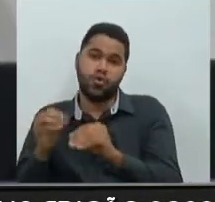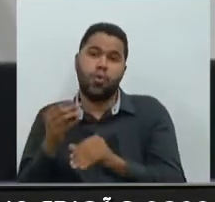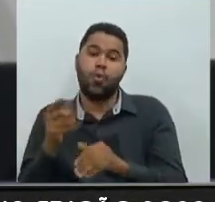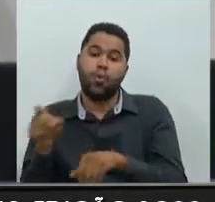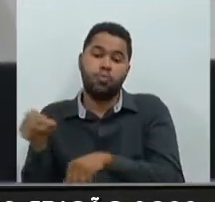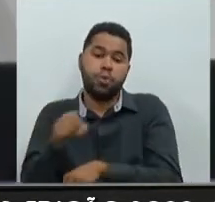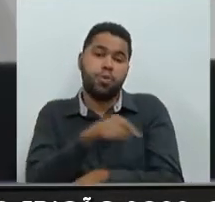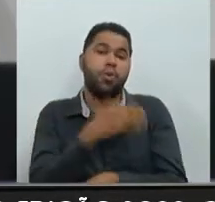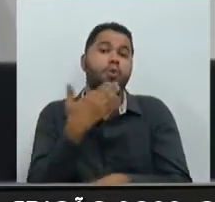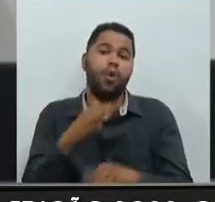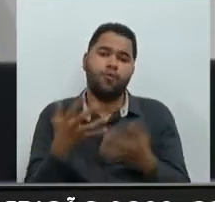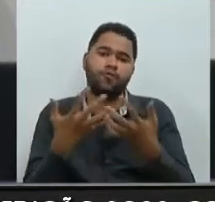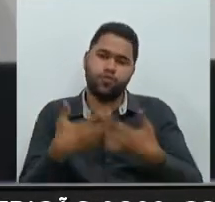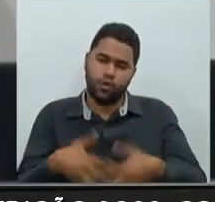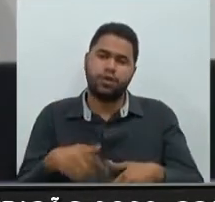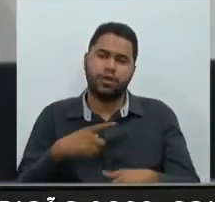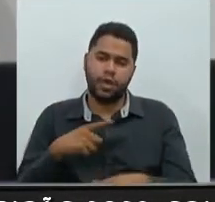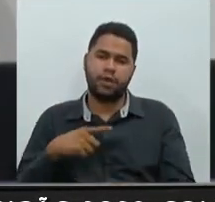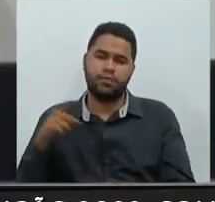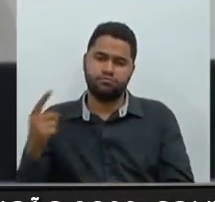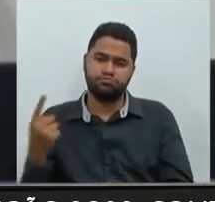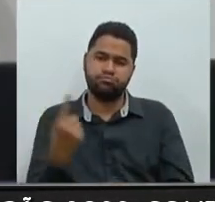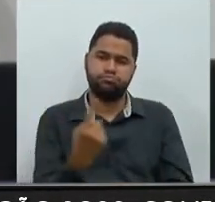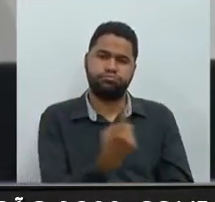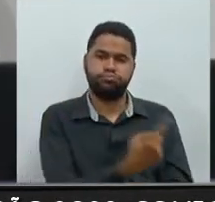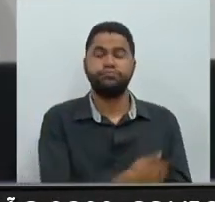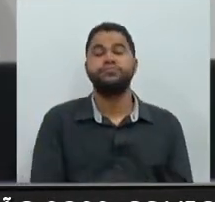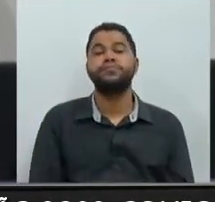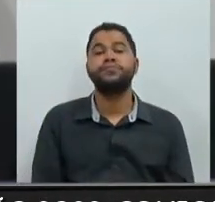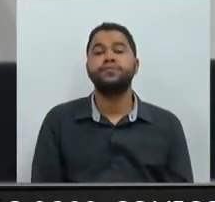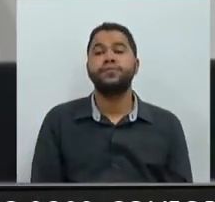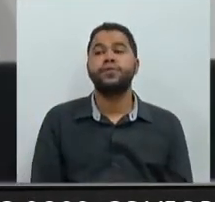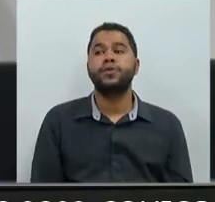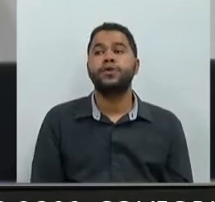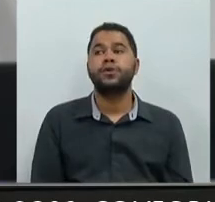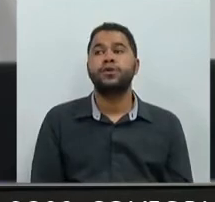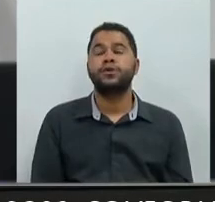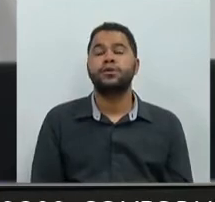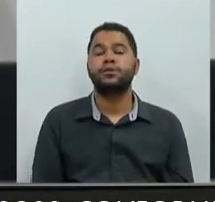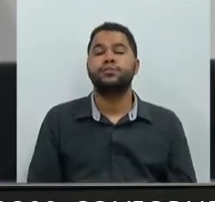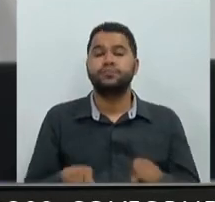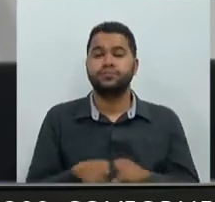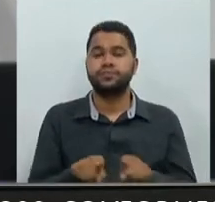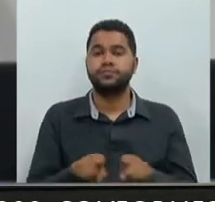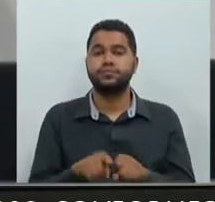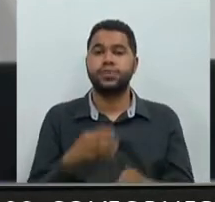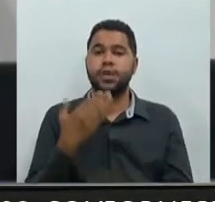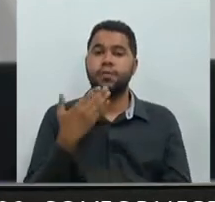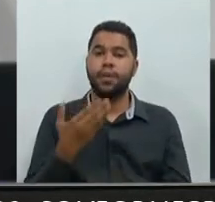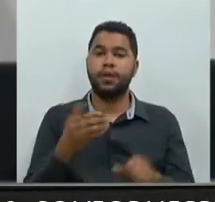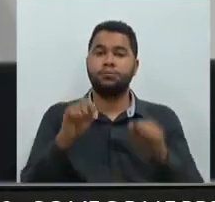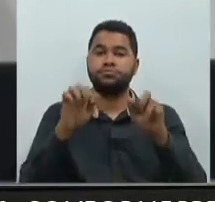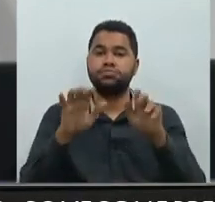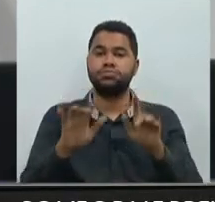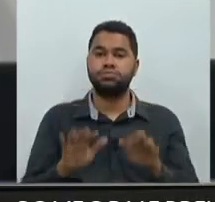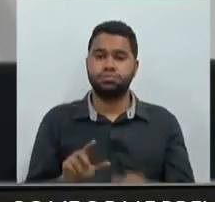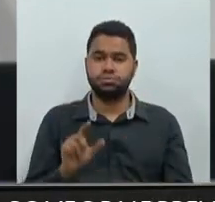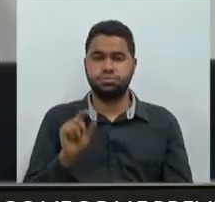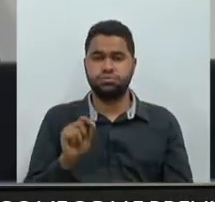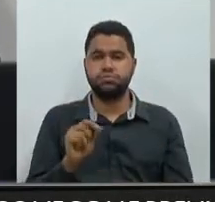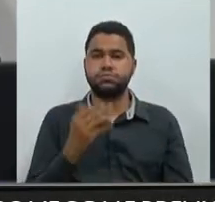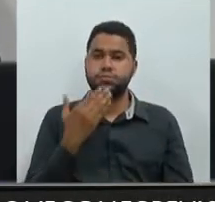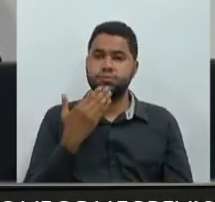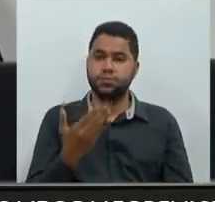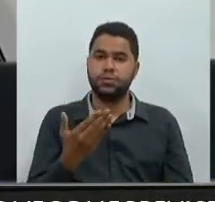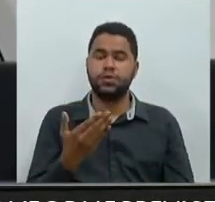das diretoras e diretores aí. E o penúltimo aqui, os deputados que subscrevem requerem,